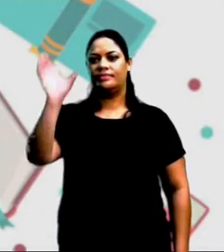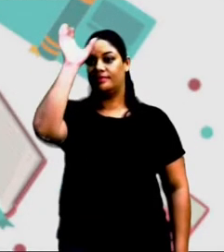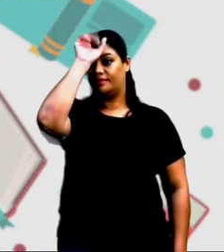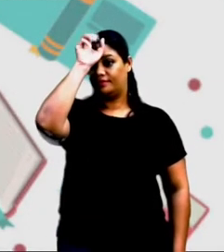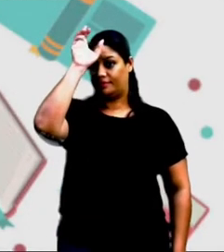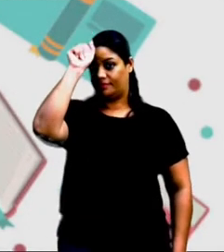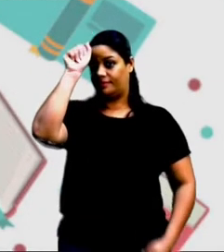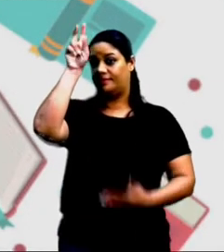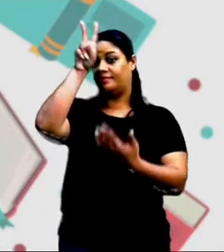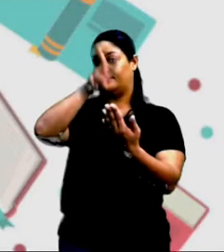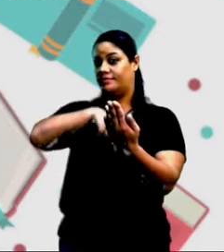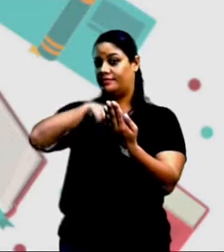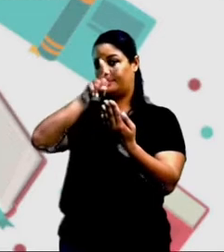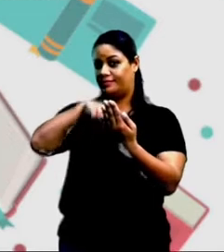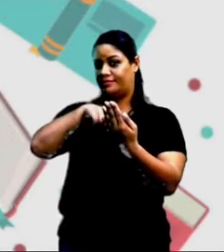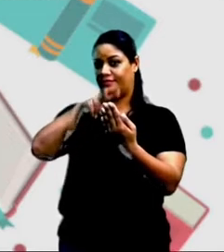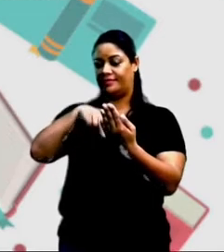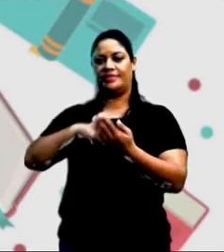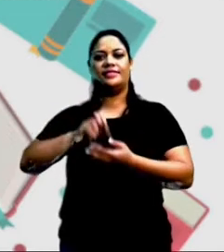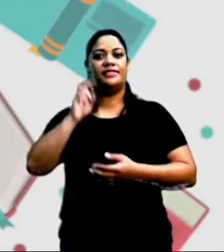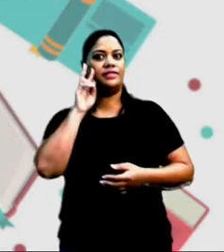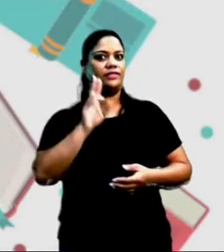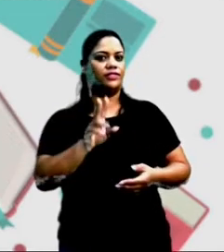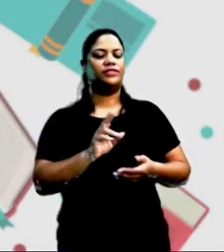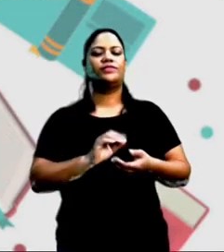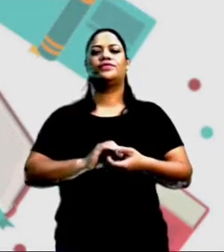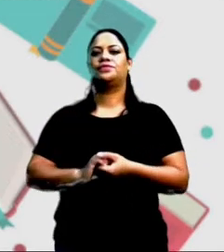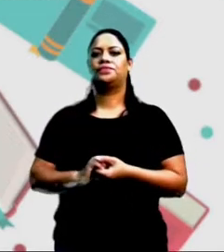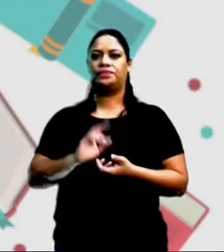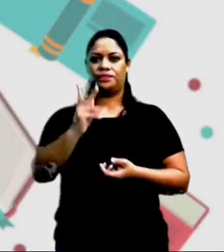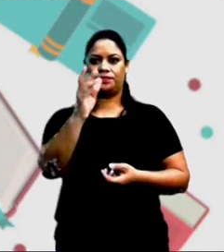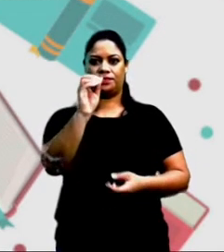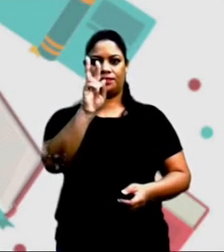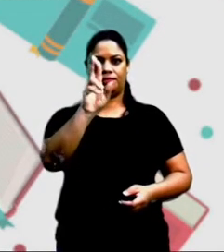Aprender através da leitura. Veja só, Horácio.